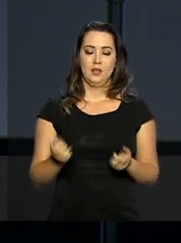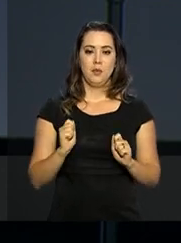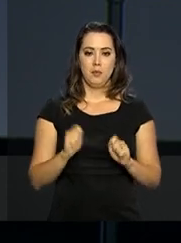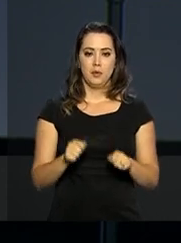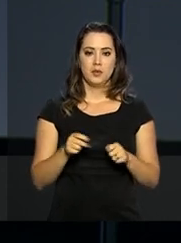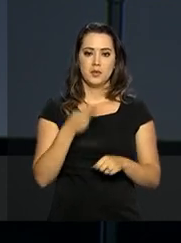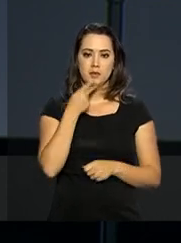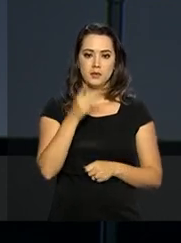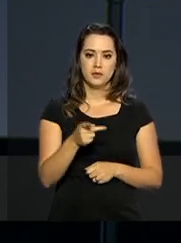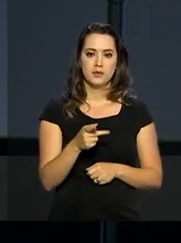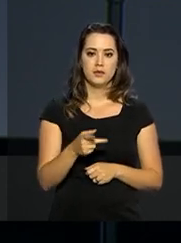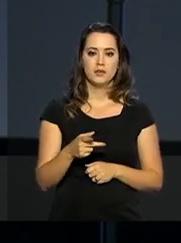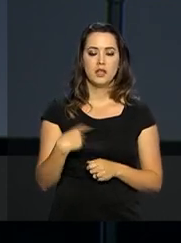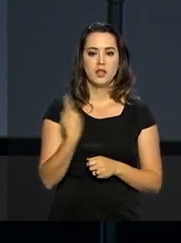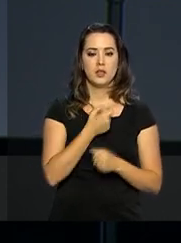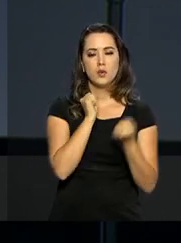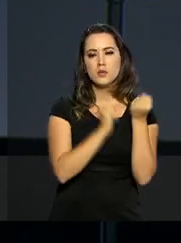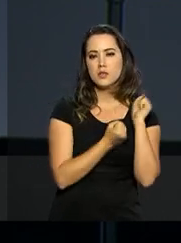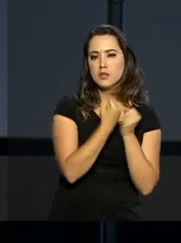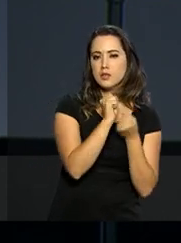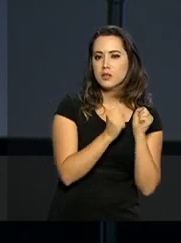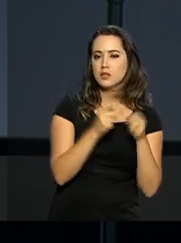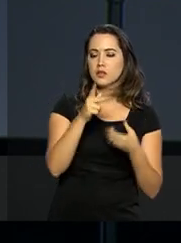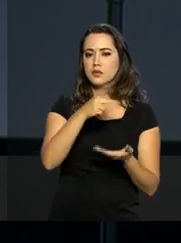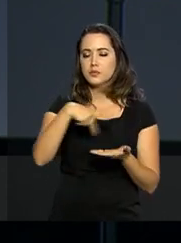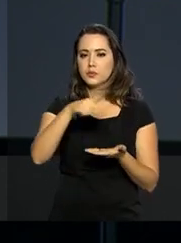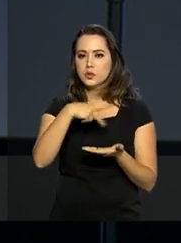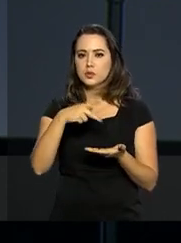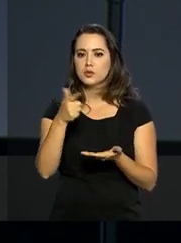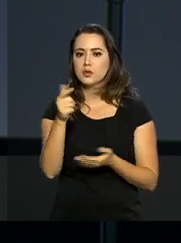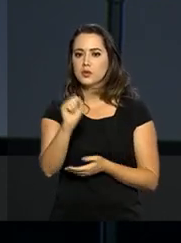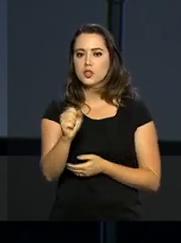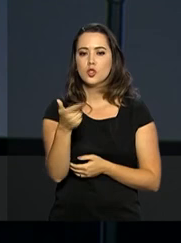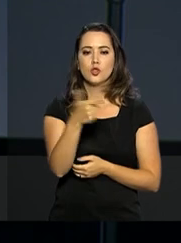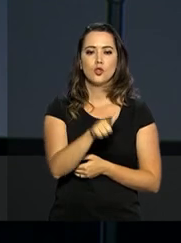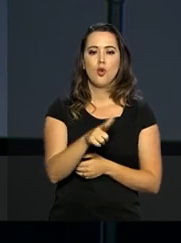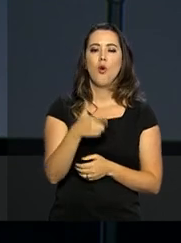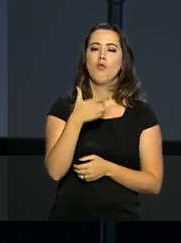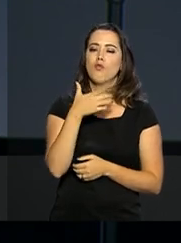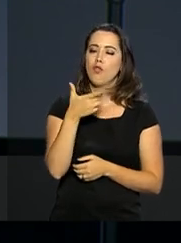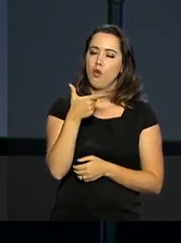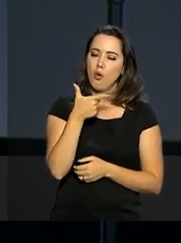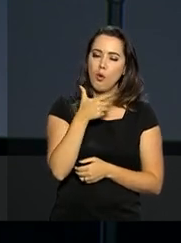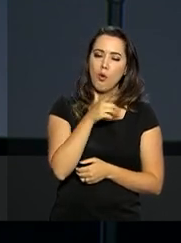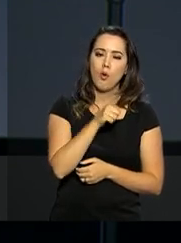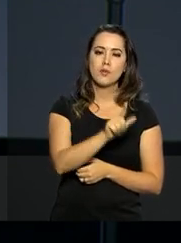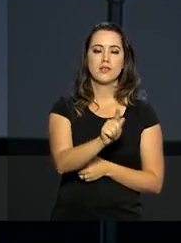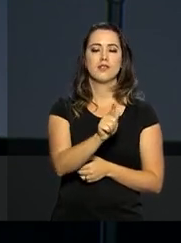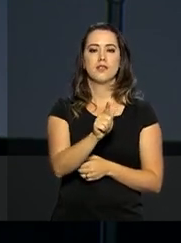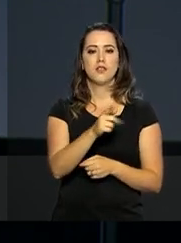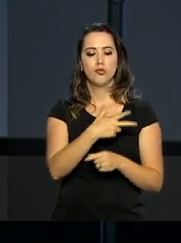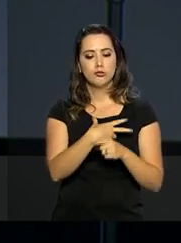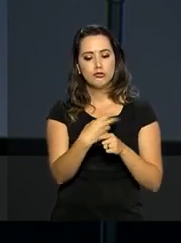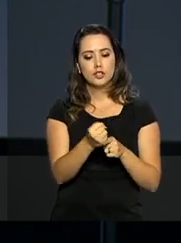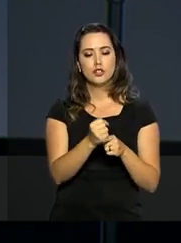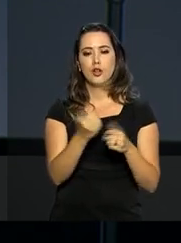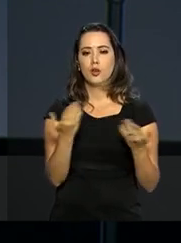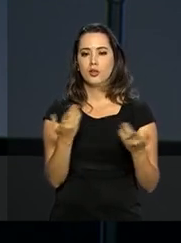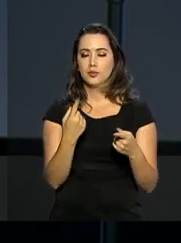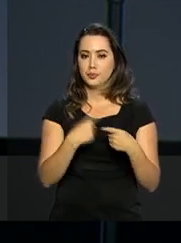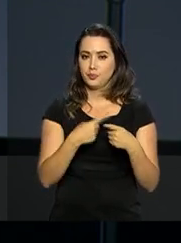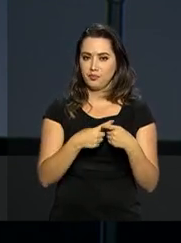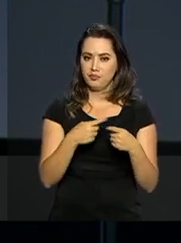que nossa indústria de petróleo e gás, na verdade, recobrou o fôlego. Percorreu uma jornada de